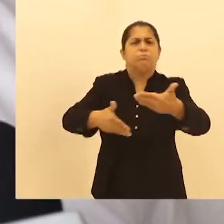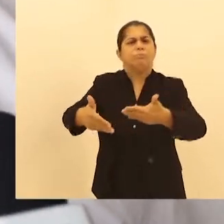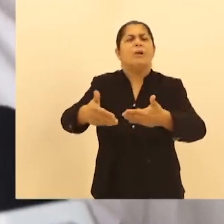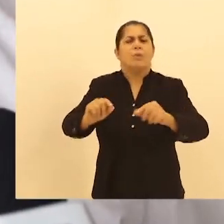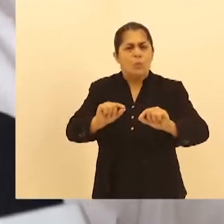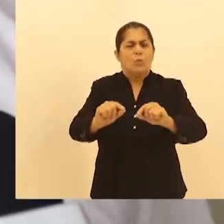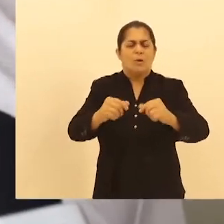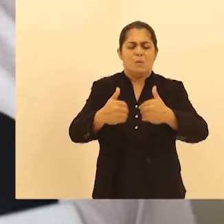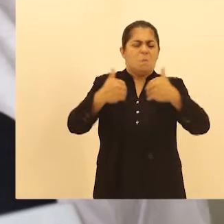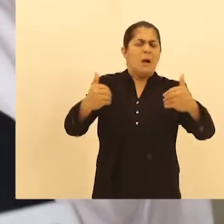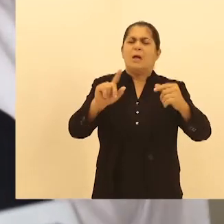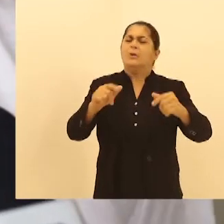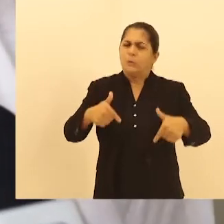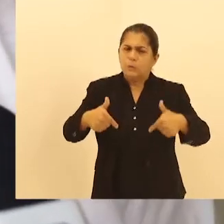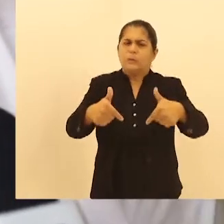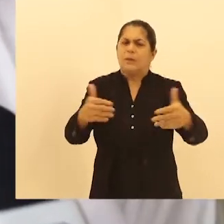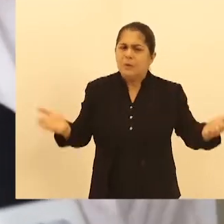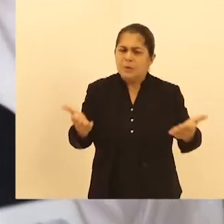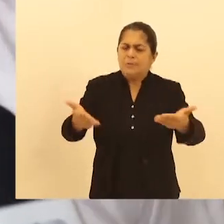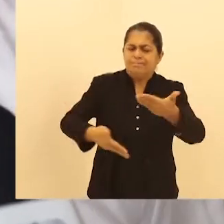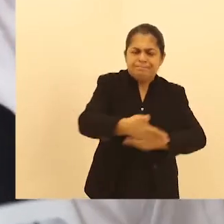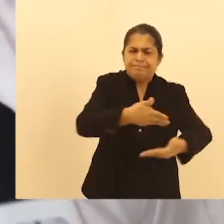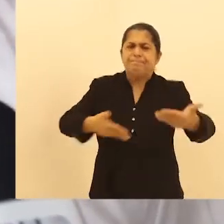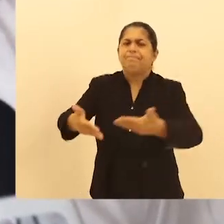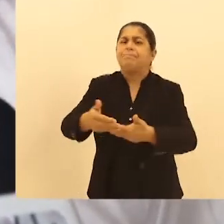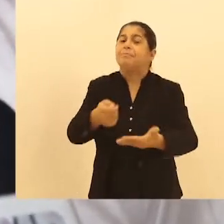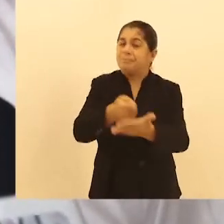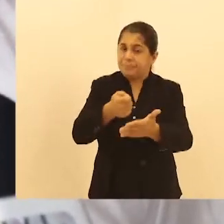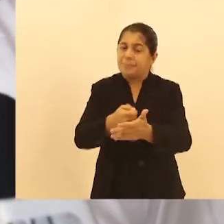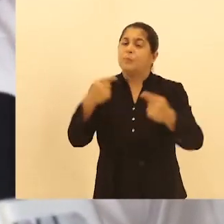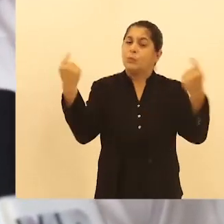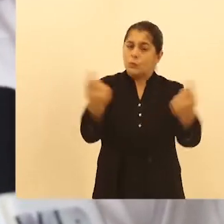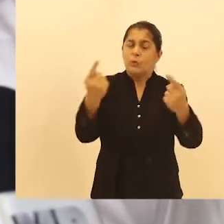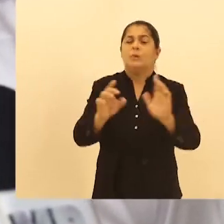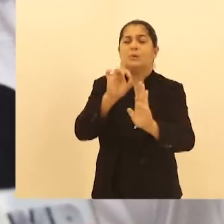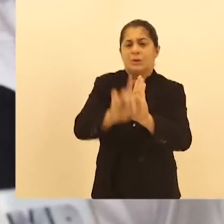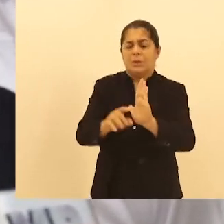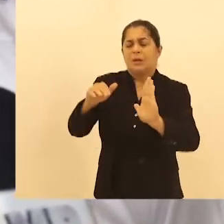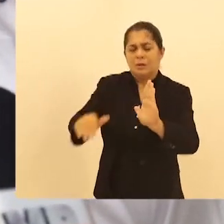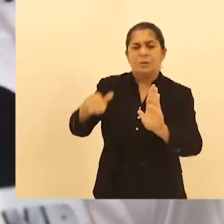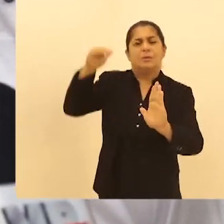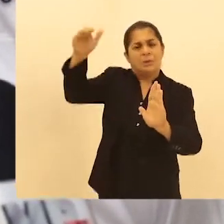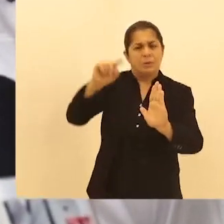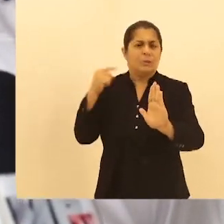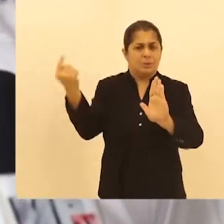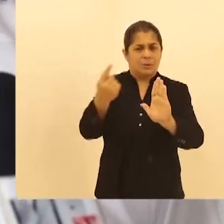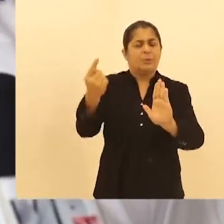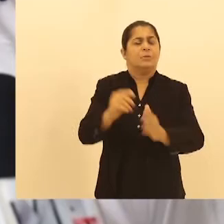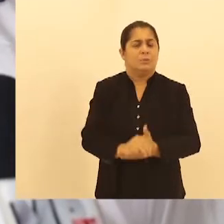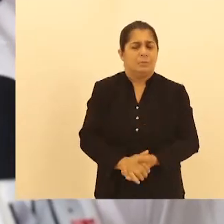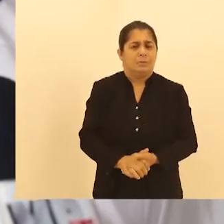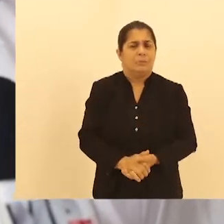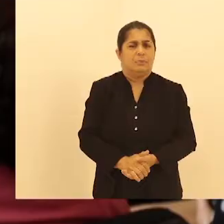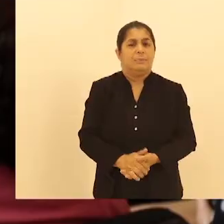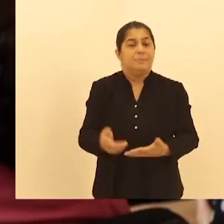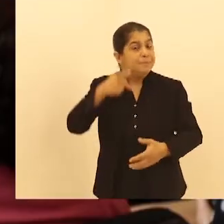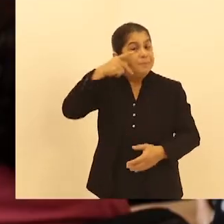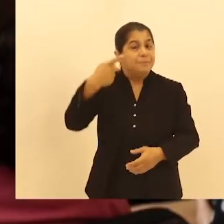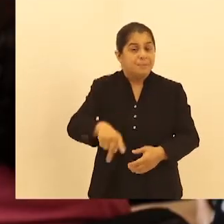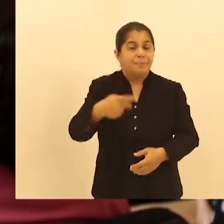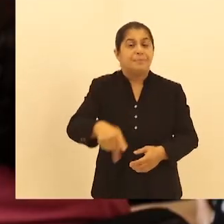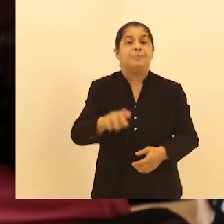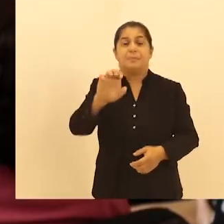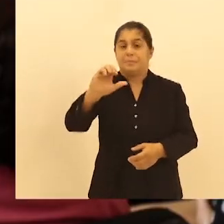fragmentação somar à força porque é dever de todos os nomes garantia dos direitos fundamentais nessa criança adolescentes na